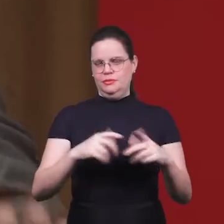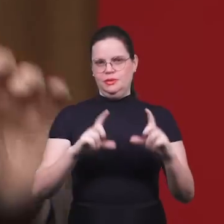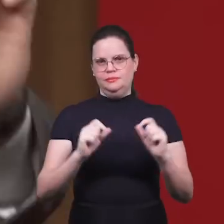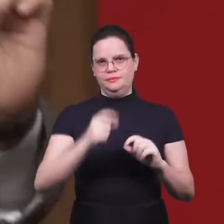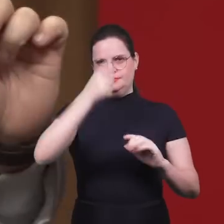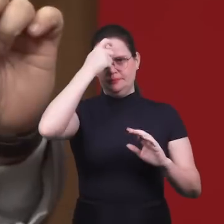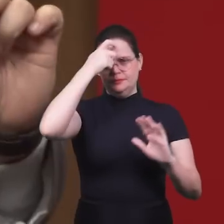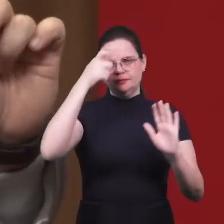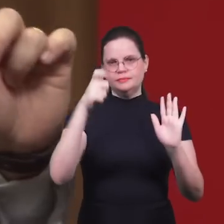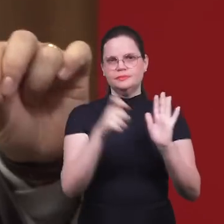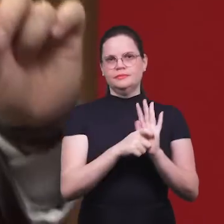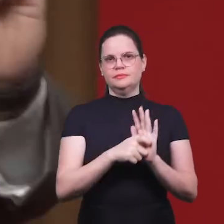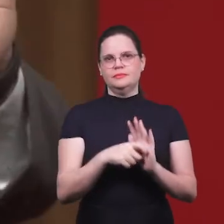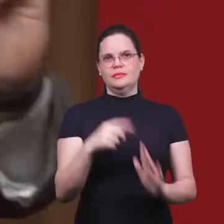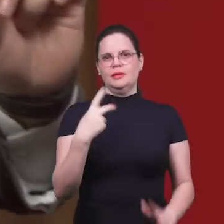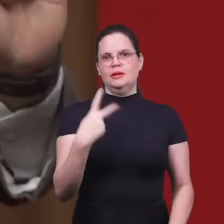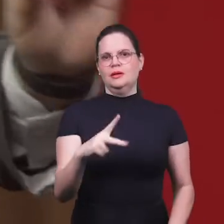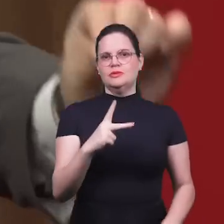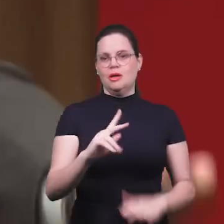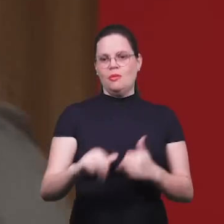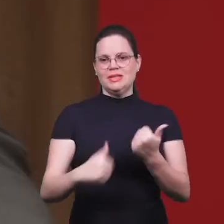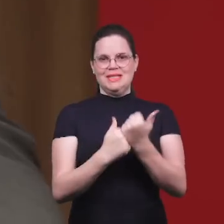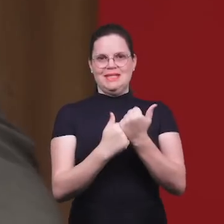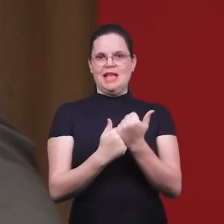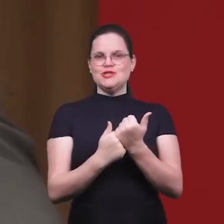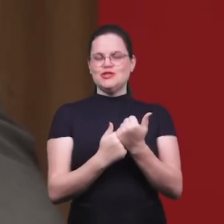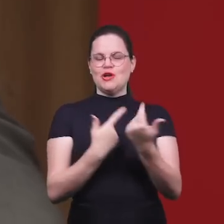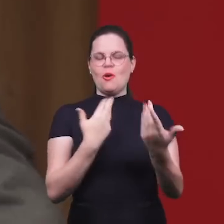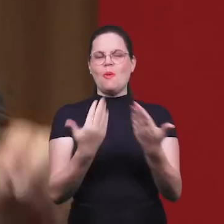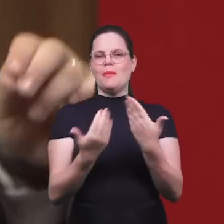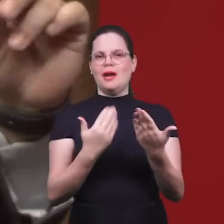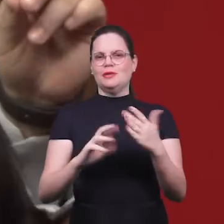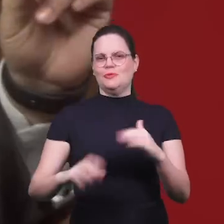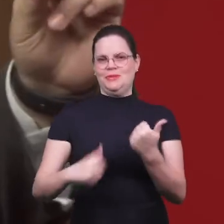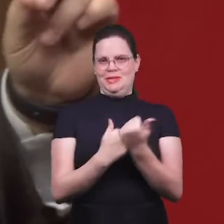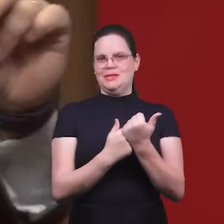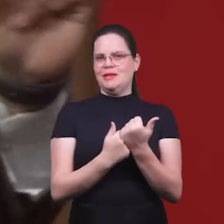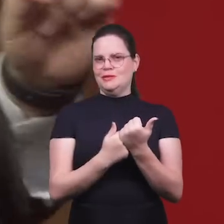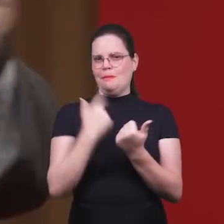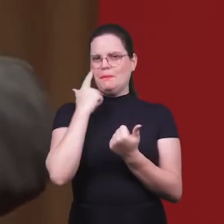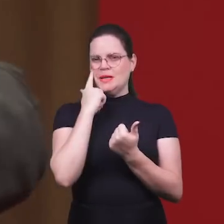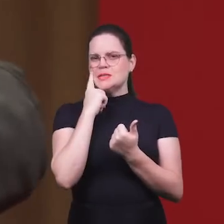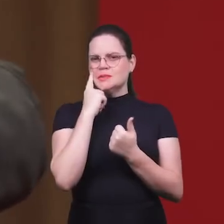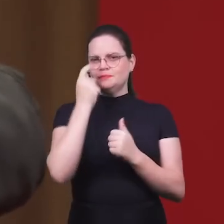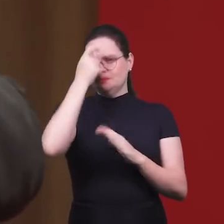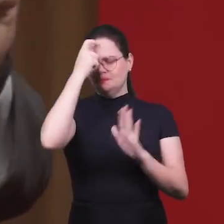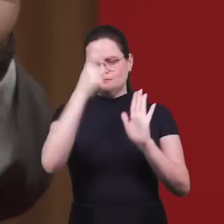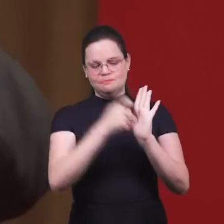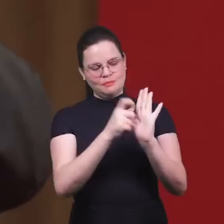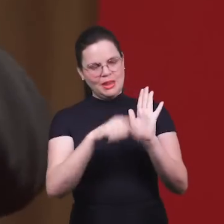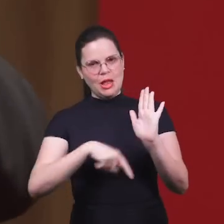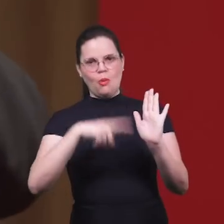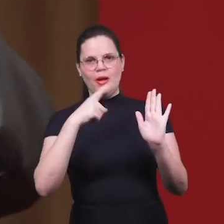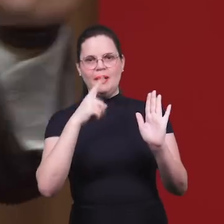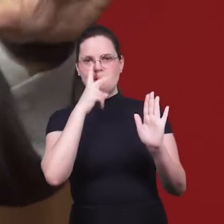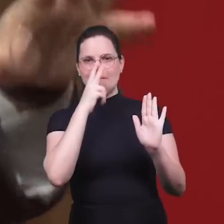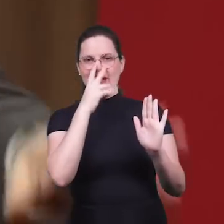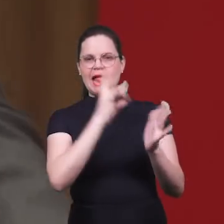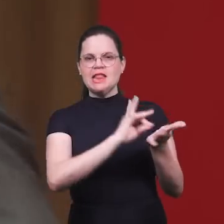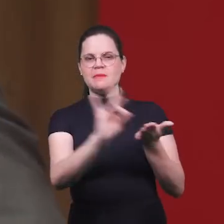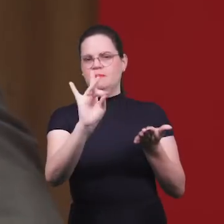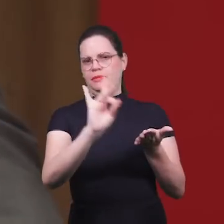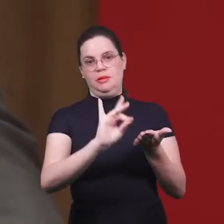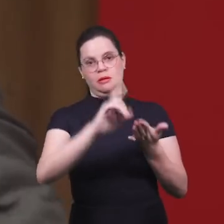tenha a inteligência artificial como seu assistente pessoal. Pense nele como um assistente ou um assistente pessoal que